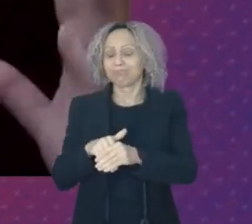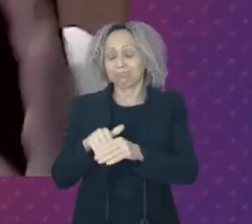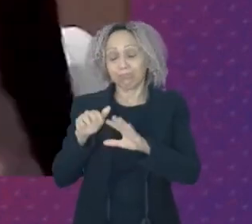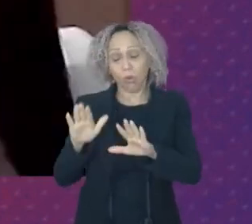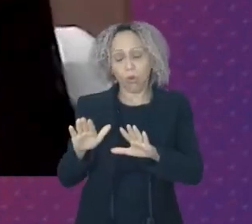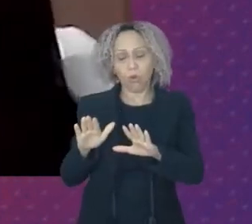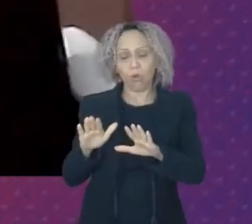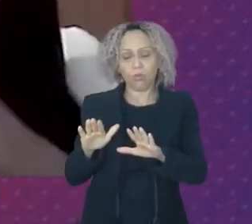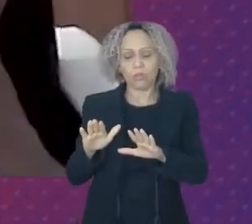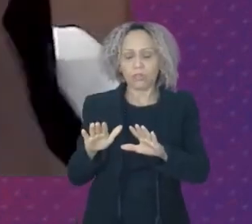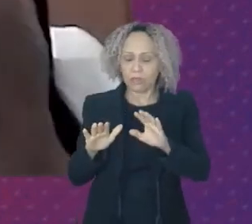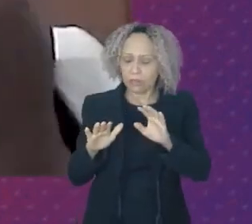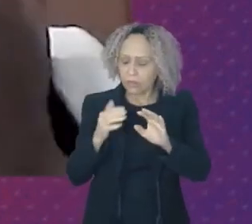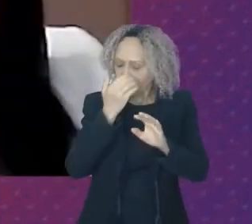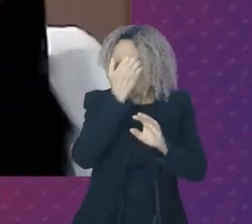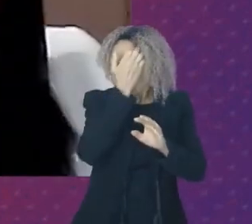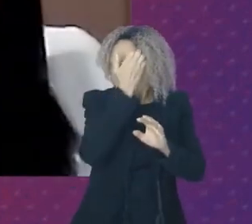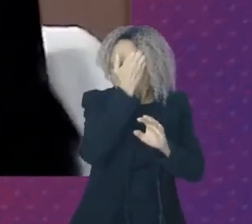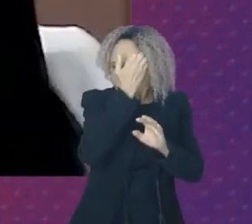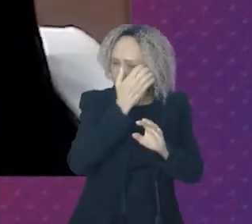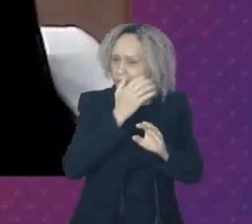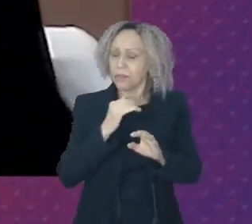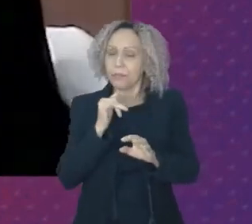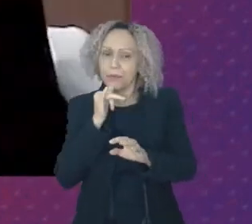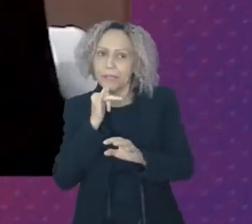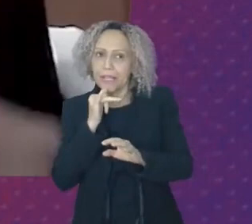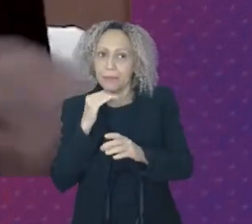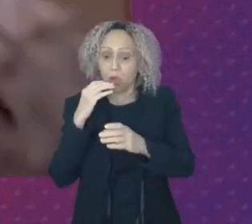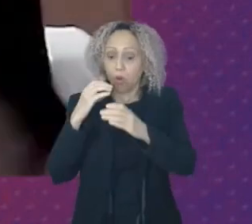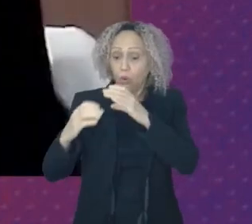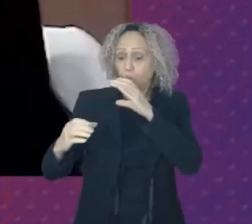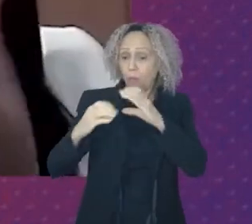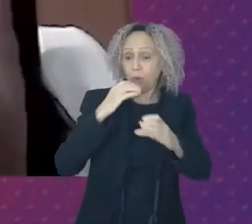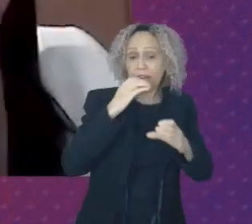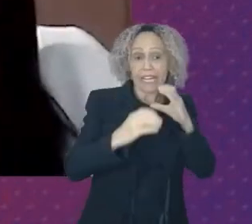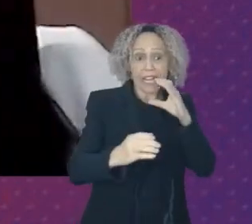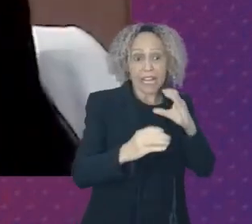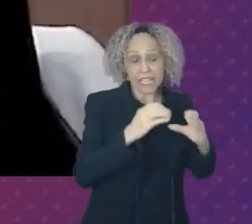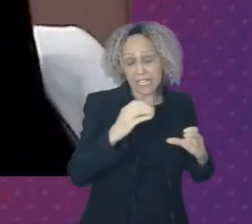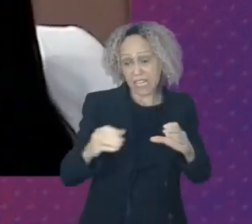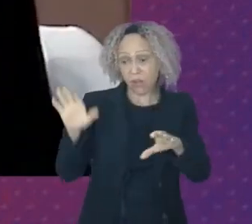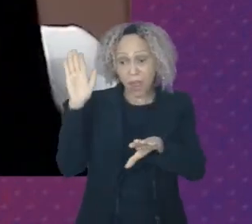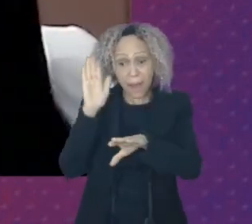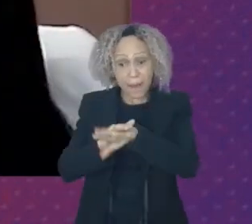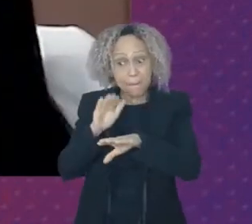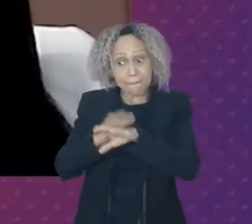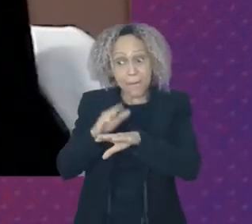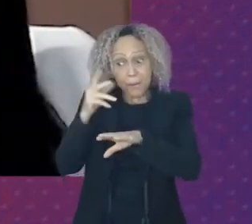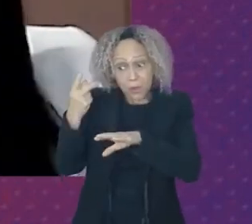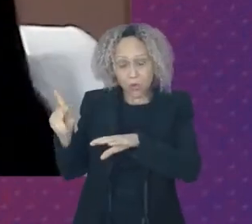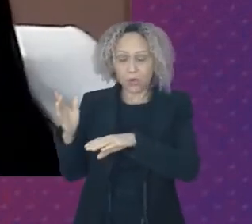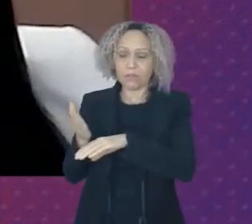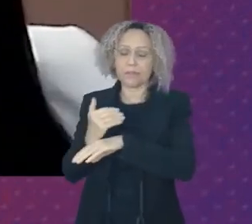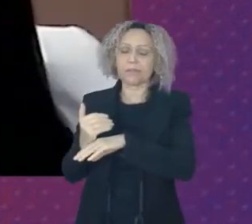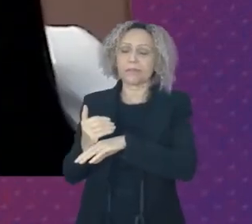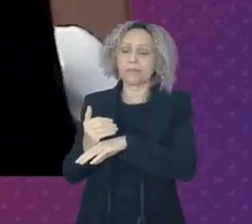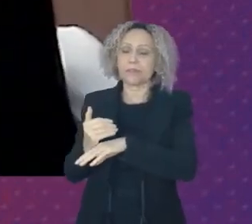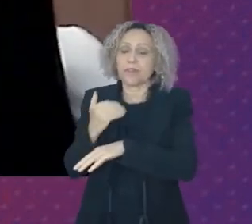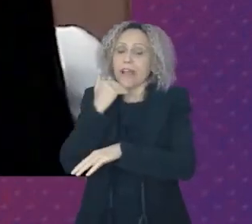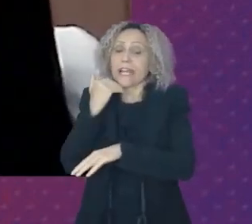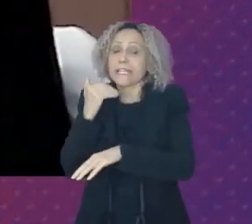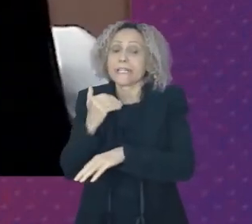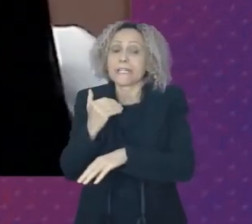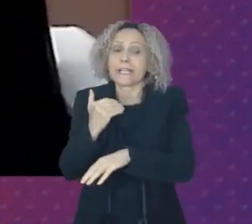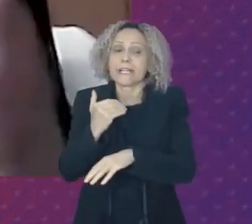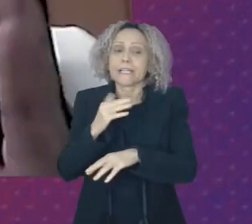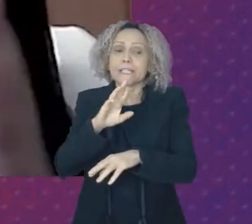a comunicação como se delega outras coisas da sua pré-campanha, como a organização de um